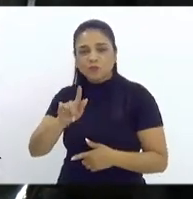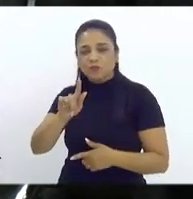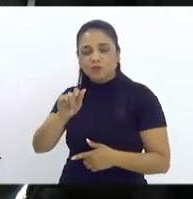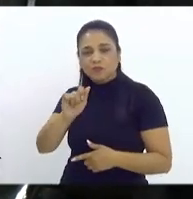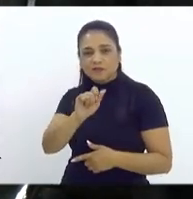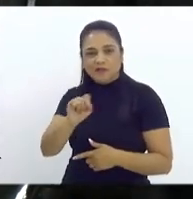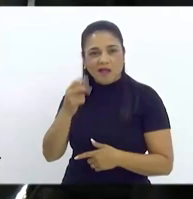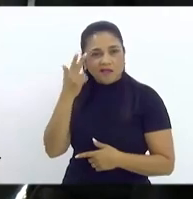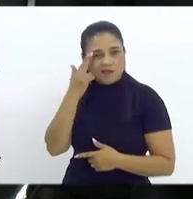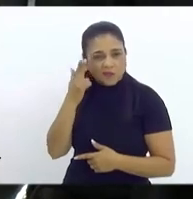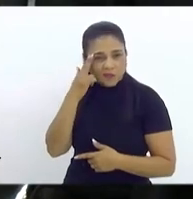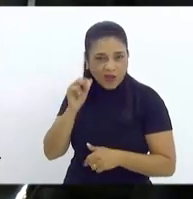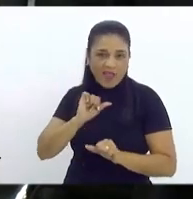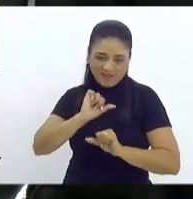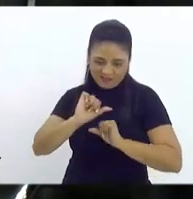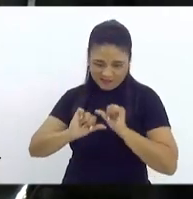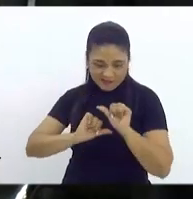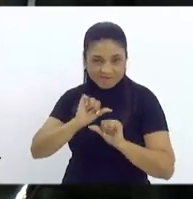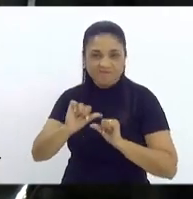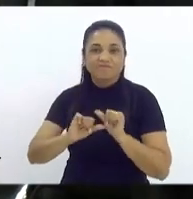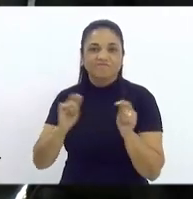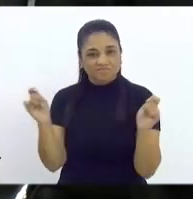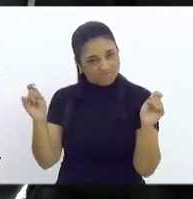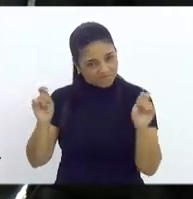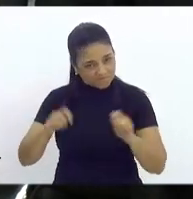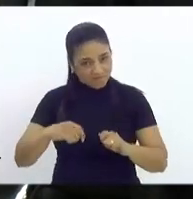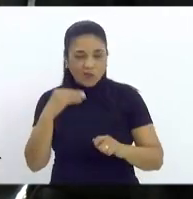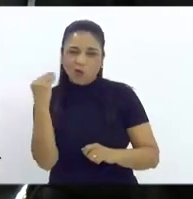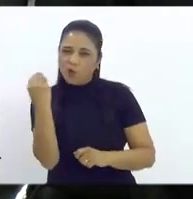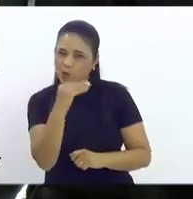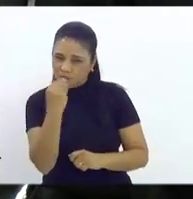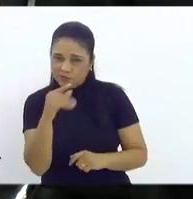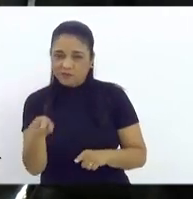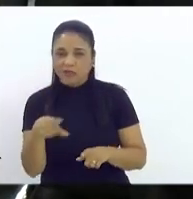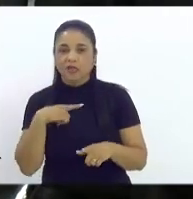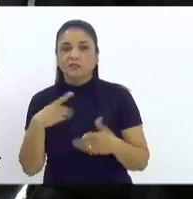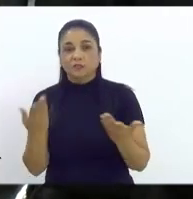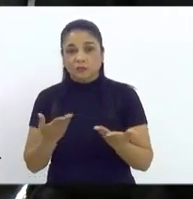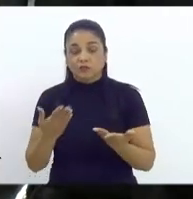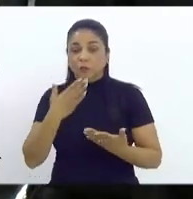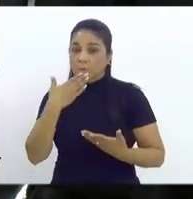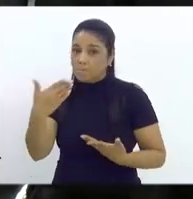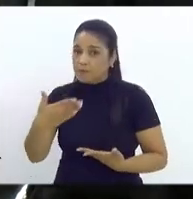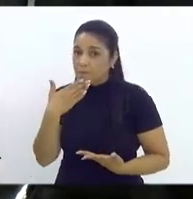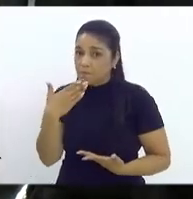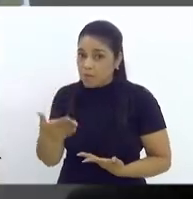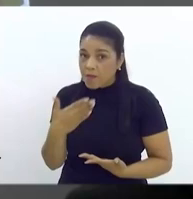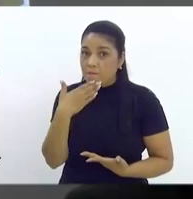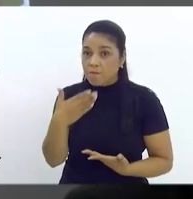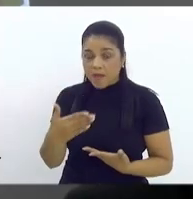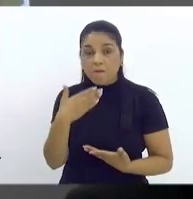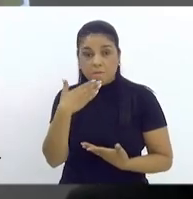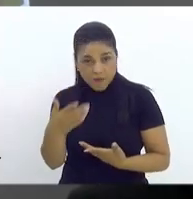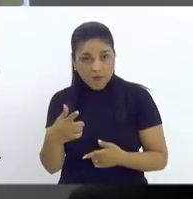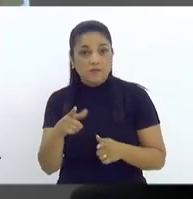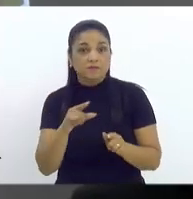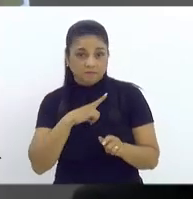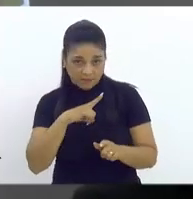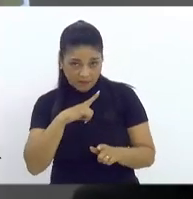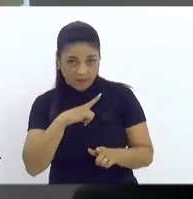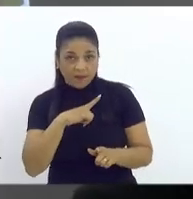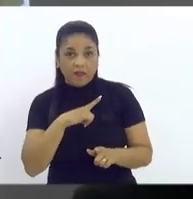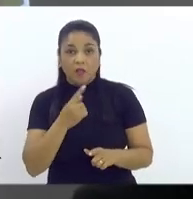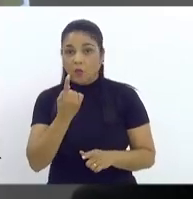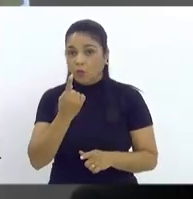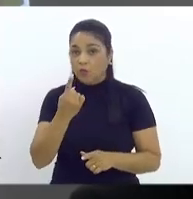natural renovável. Então, uma oportunidade, hoje, uma demanda que hoje já existe, né? Tem em torno